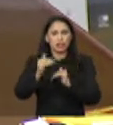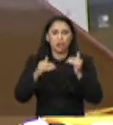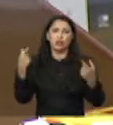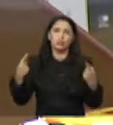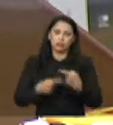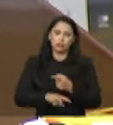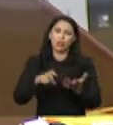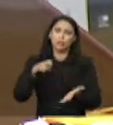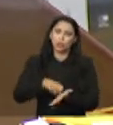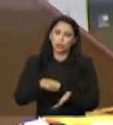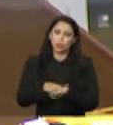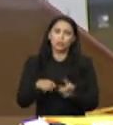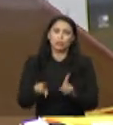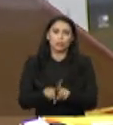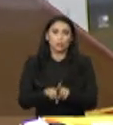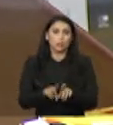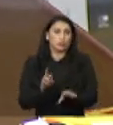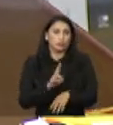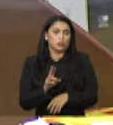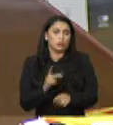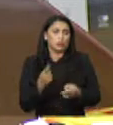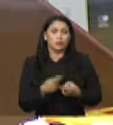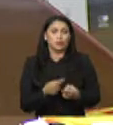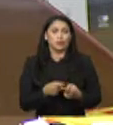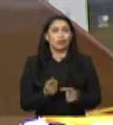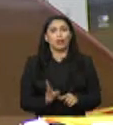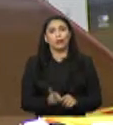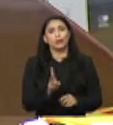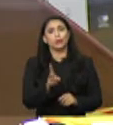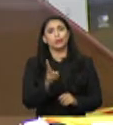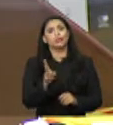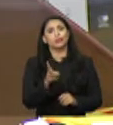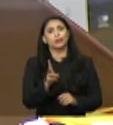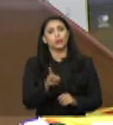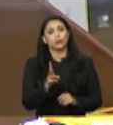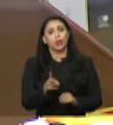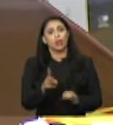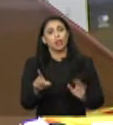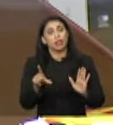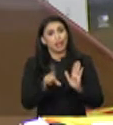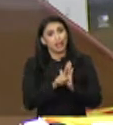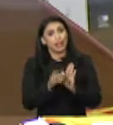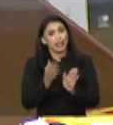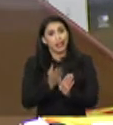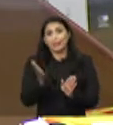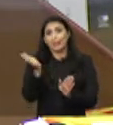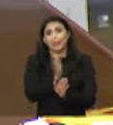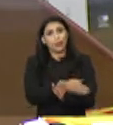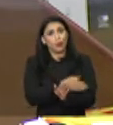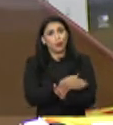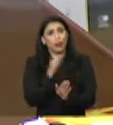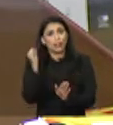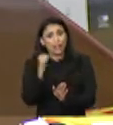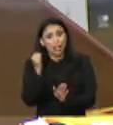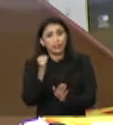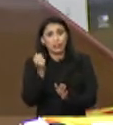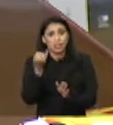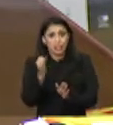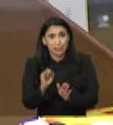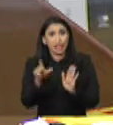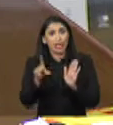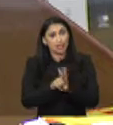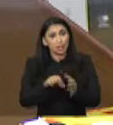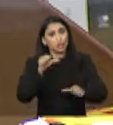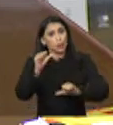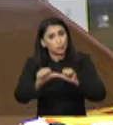da respectiva punição de modo que não faz sentido continuar caprichosamente aplicando a lei anterior mais gravosa quando o próprio legislador